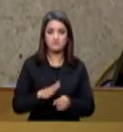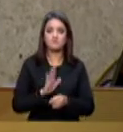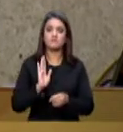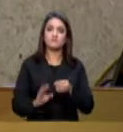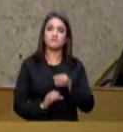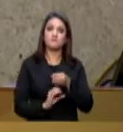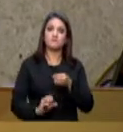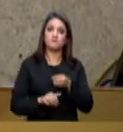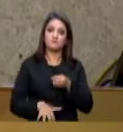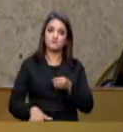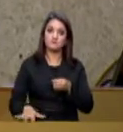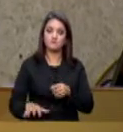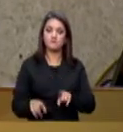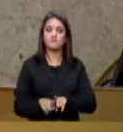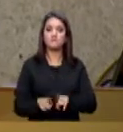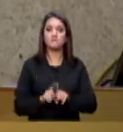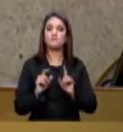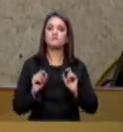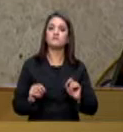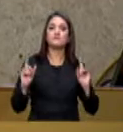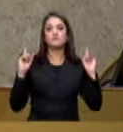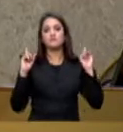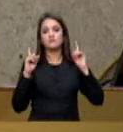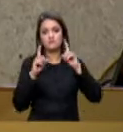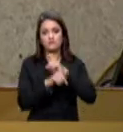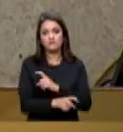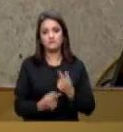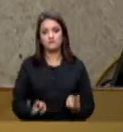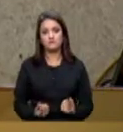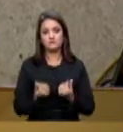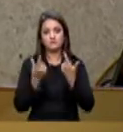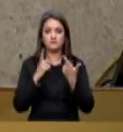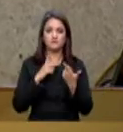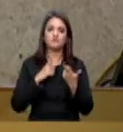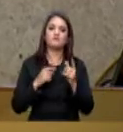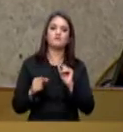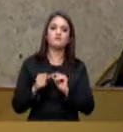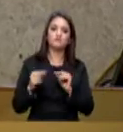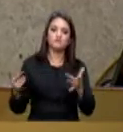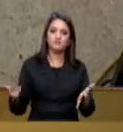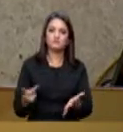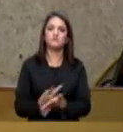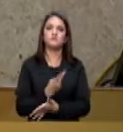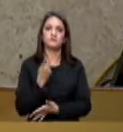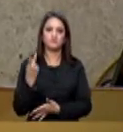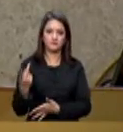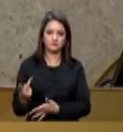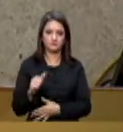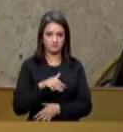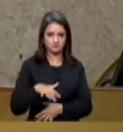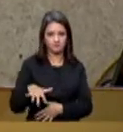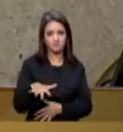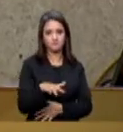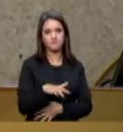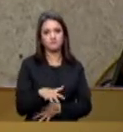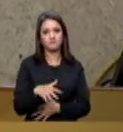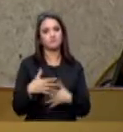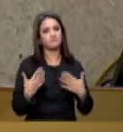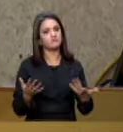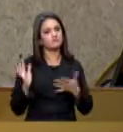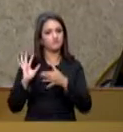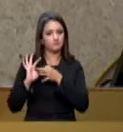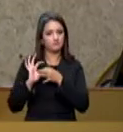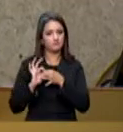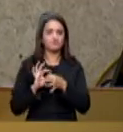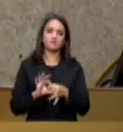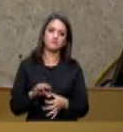saneamento, cumulativamente às dificuldades econômicas de implementação e de operação no setor. Esse contexto conduz,